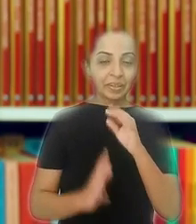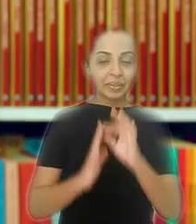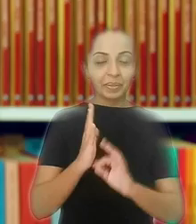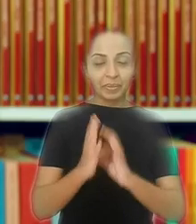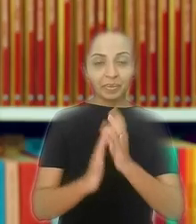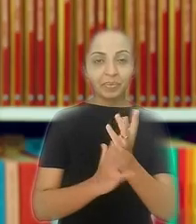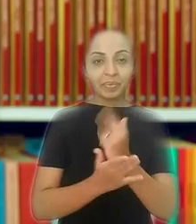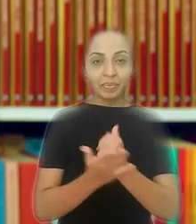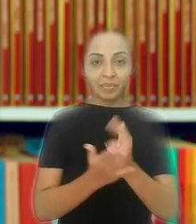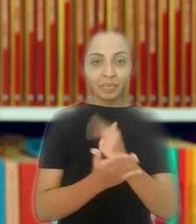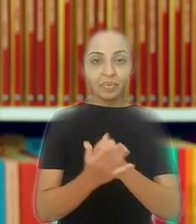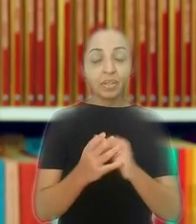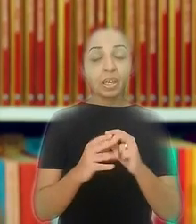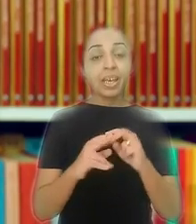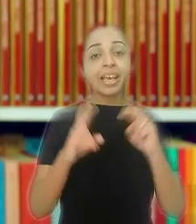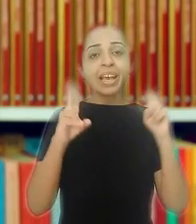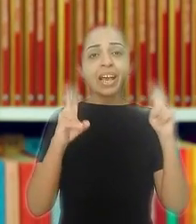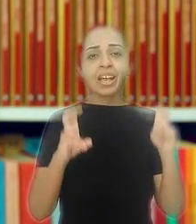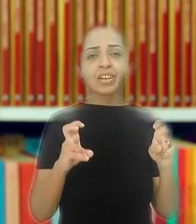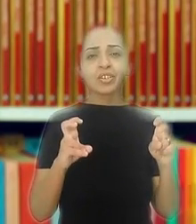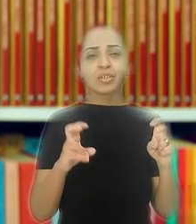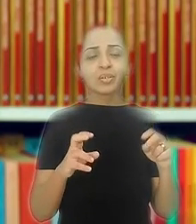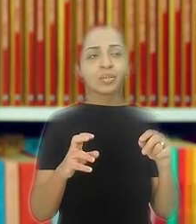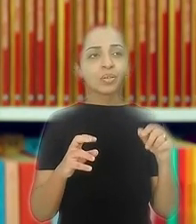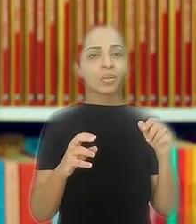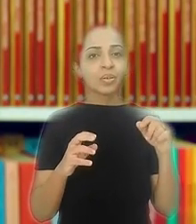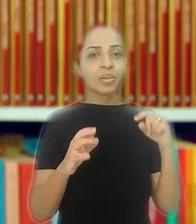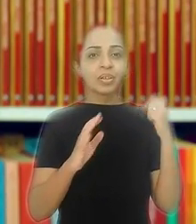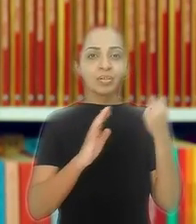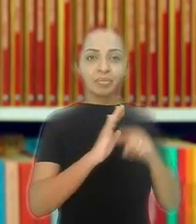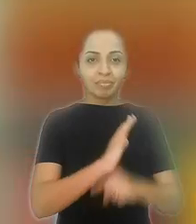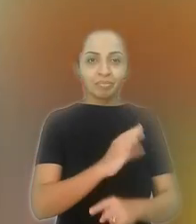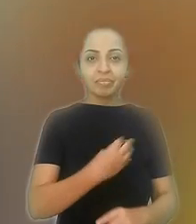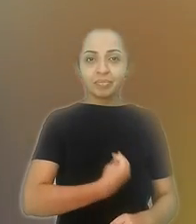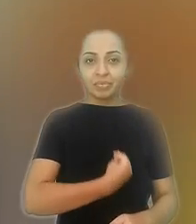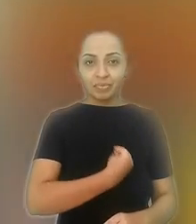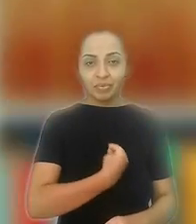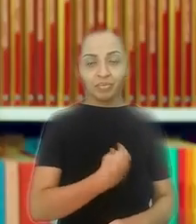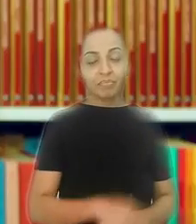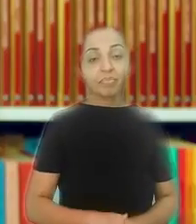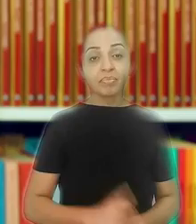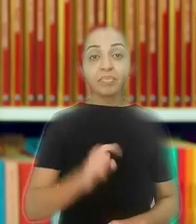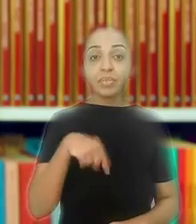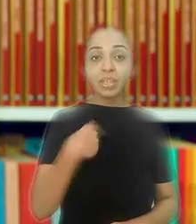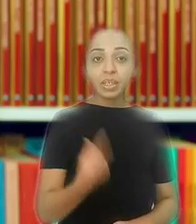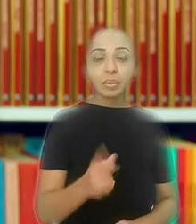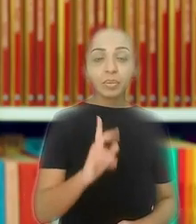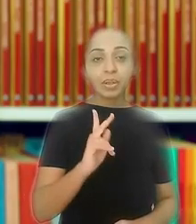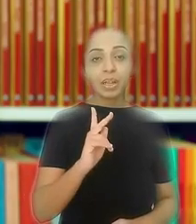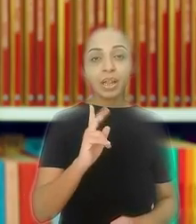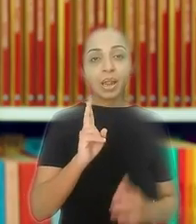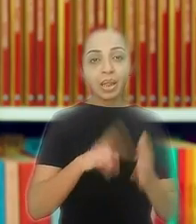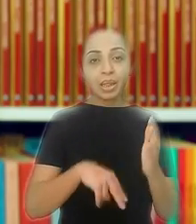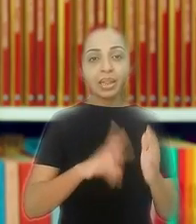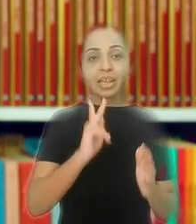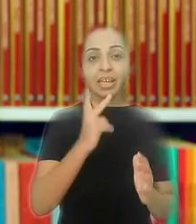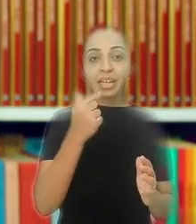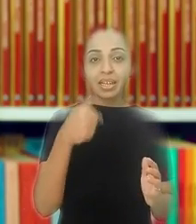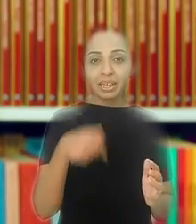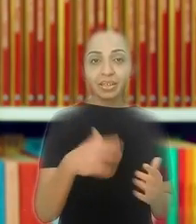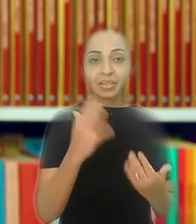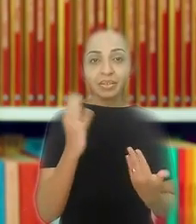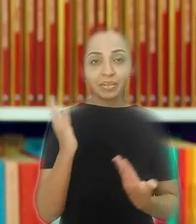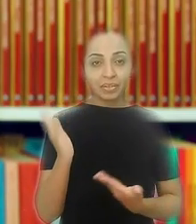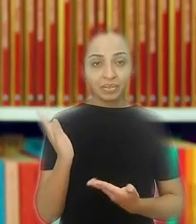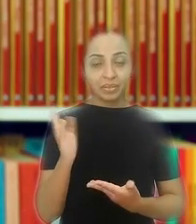e as questões bastante amplas que ele retrata E aí também na sequência eu li um HQ do Thales